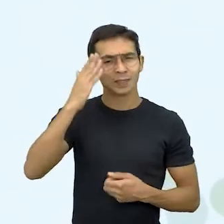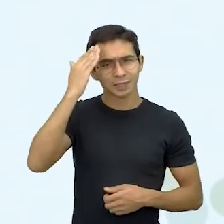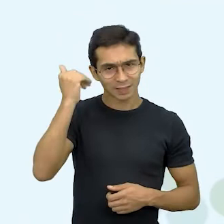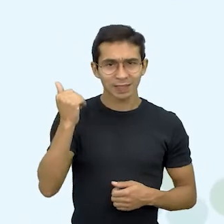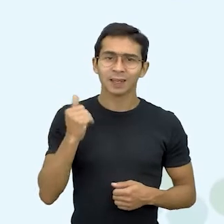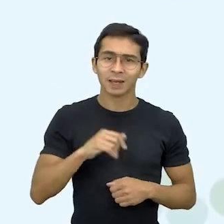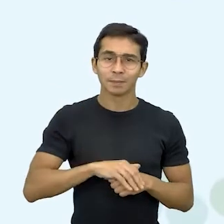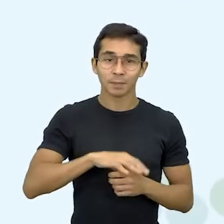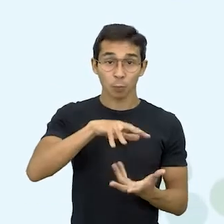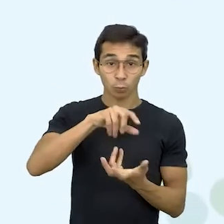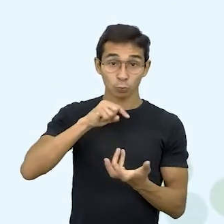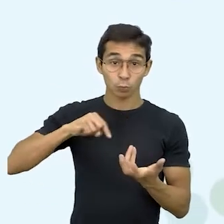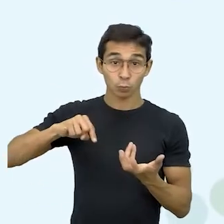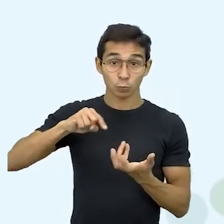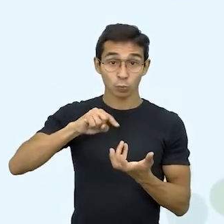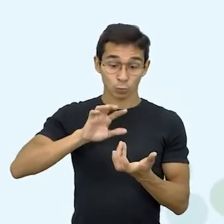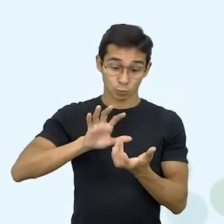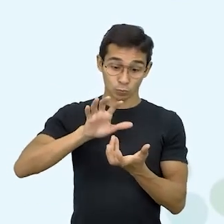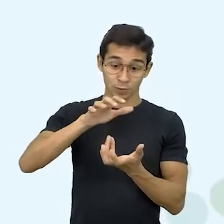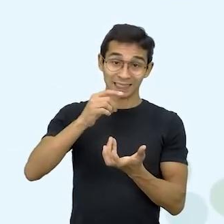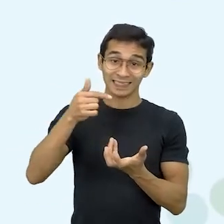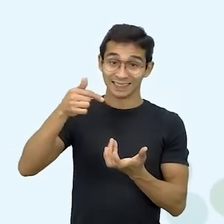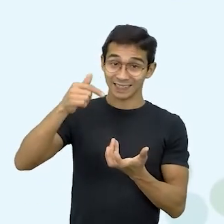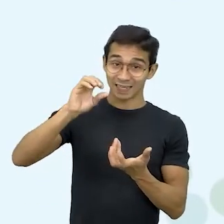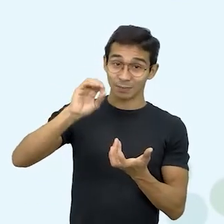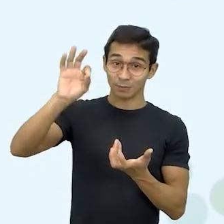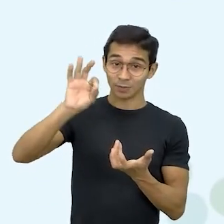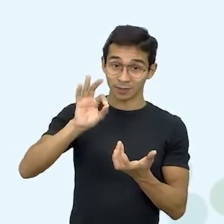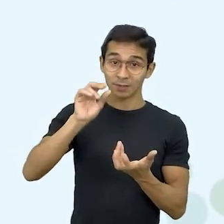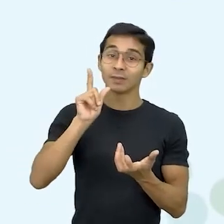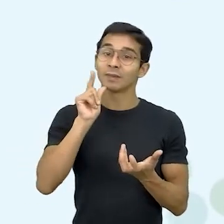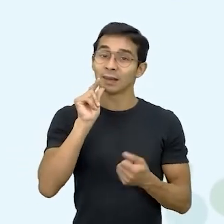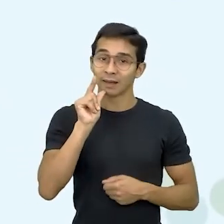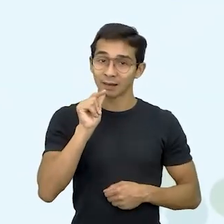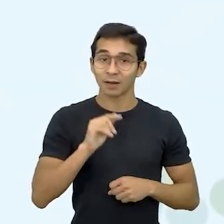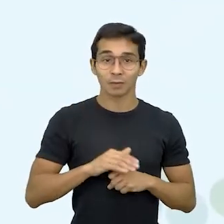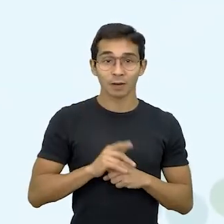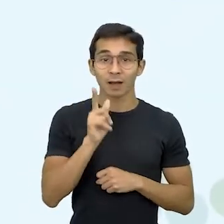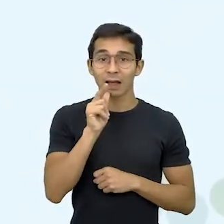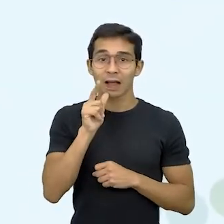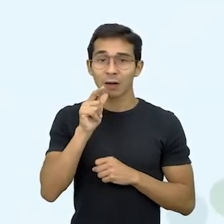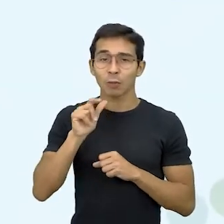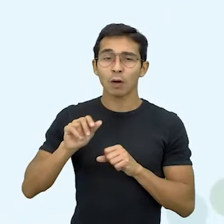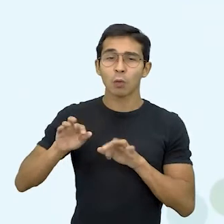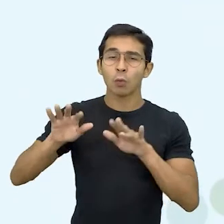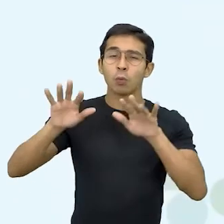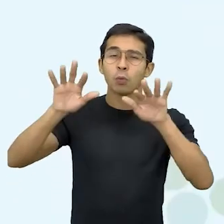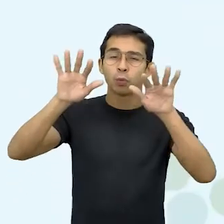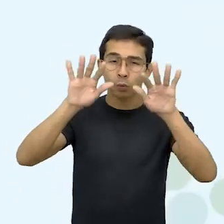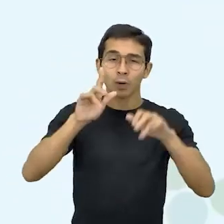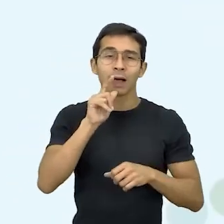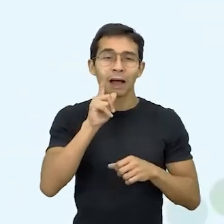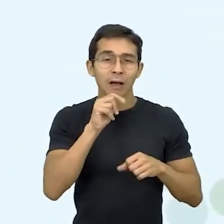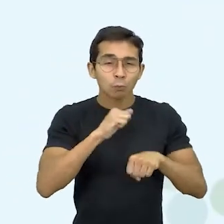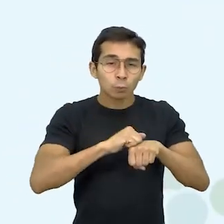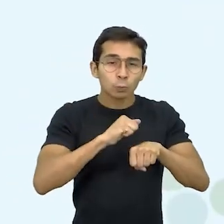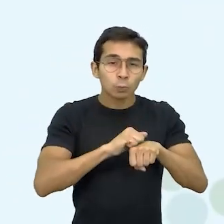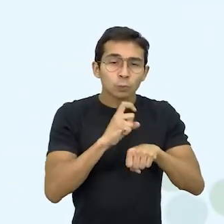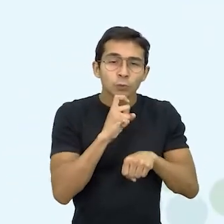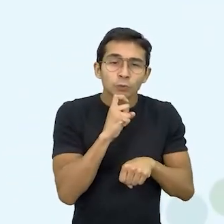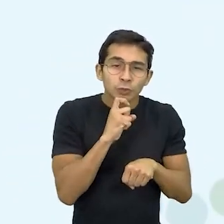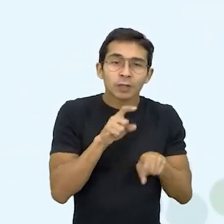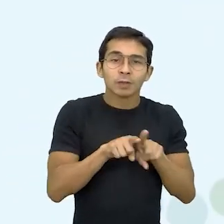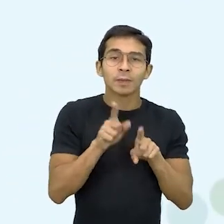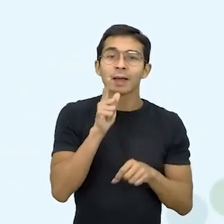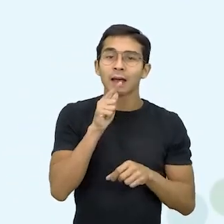de 70% do nosso planeta. Ela pode ser encontrada na forma de vapor, de gelo e também na sua forma líquida,